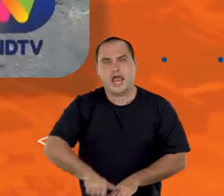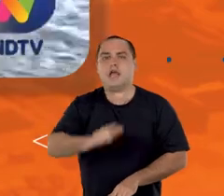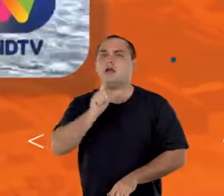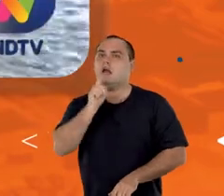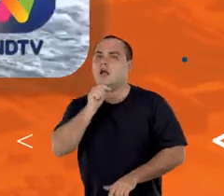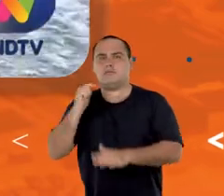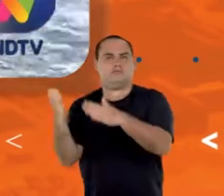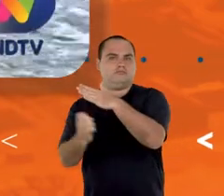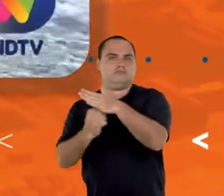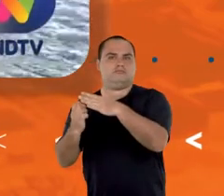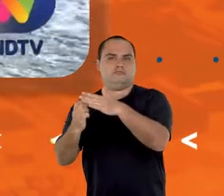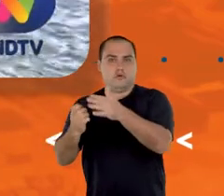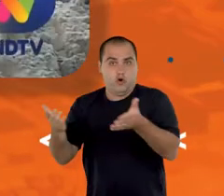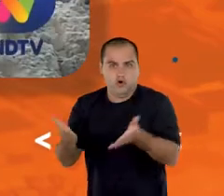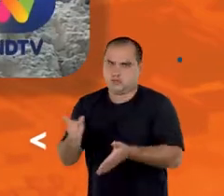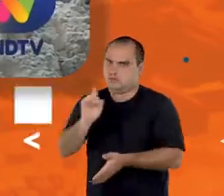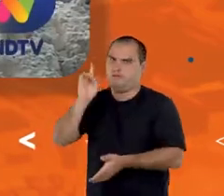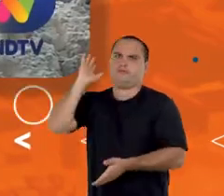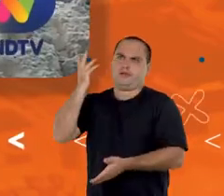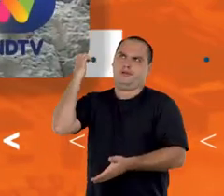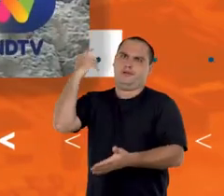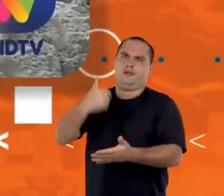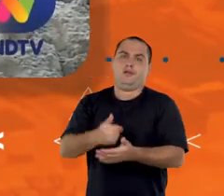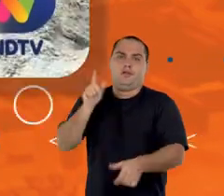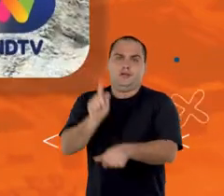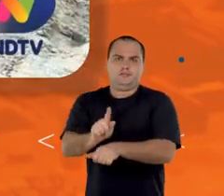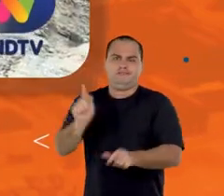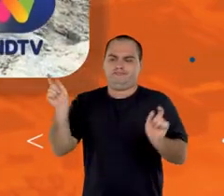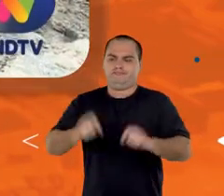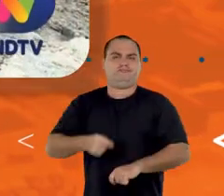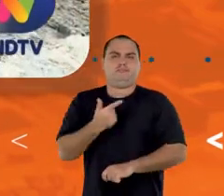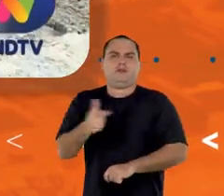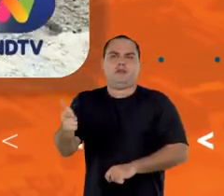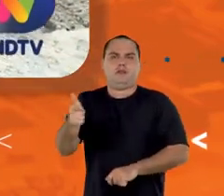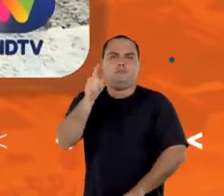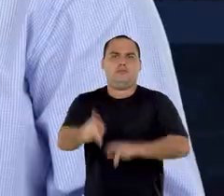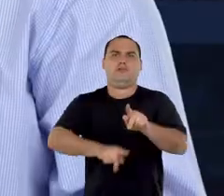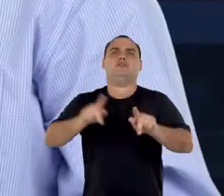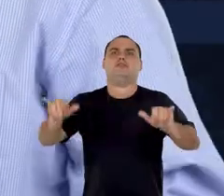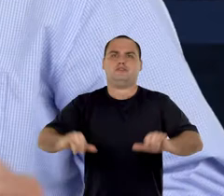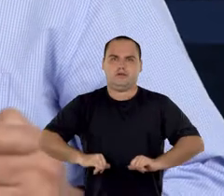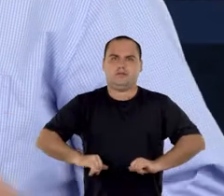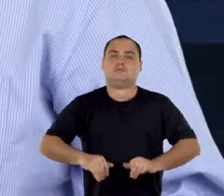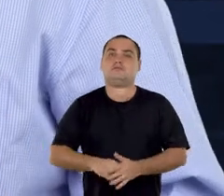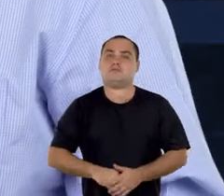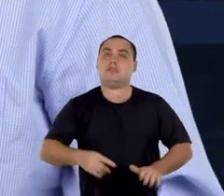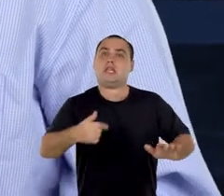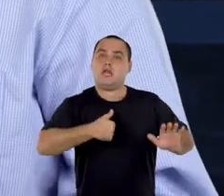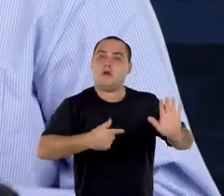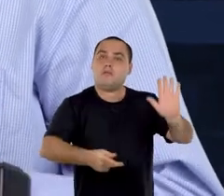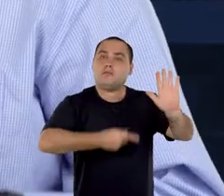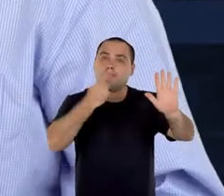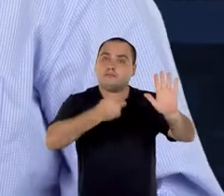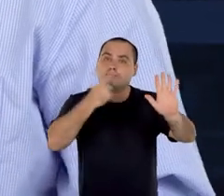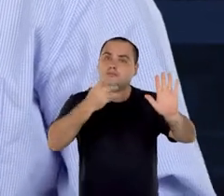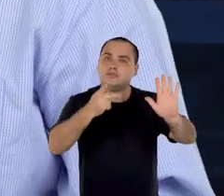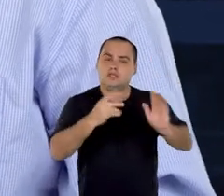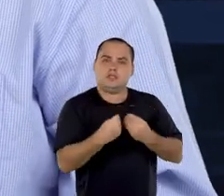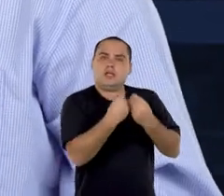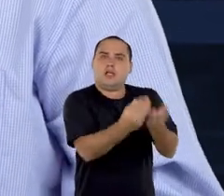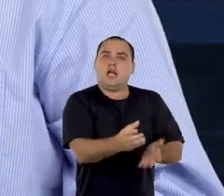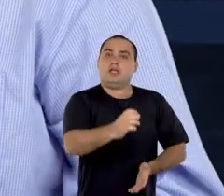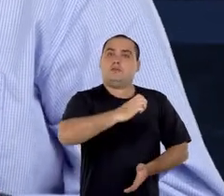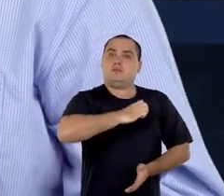do Cemasa. E não é de hoje, como a gestão ineficiente faz o nosso povo sofrer. Estou propondo a privatização do